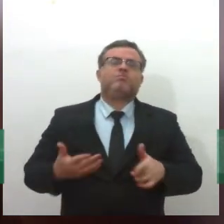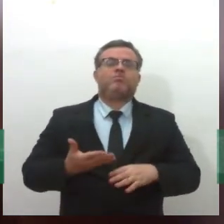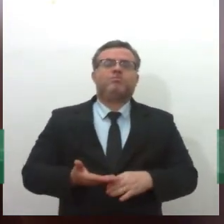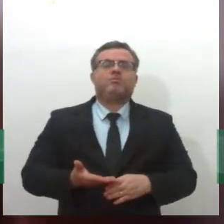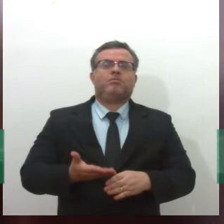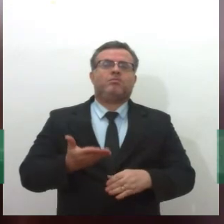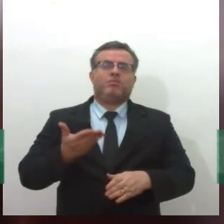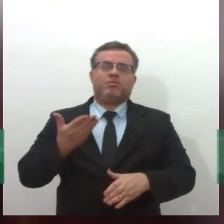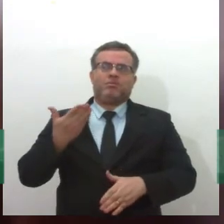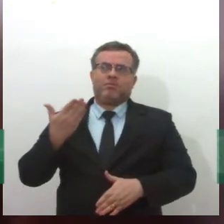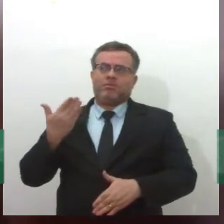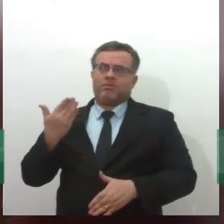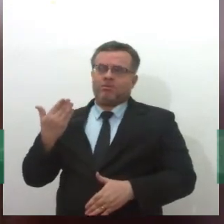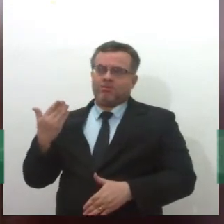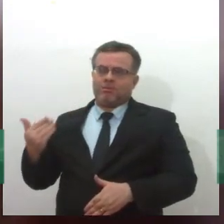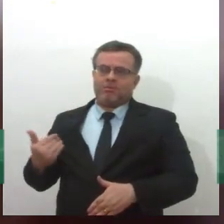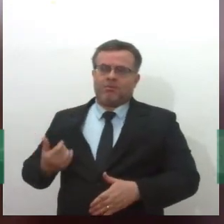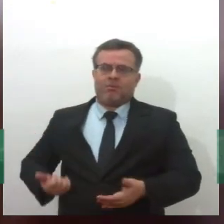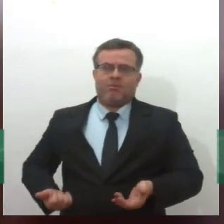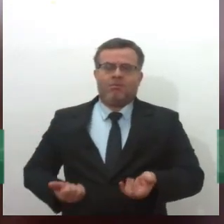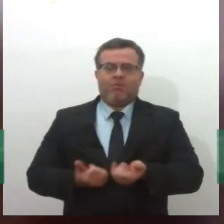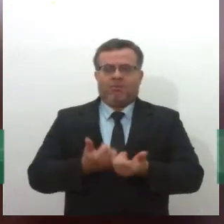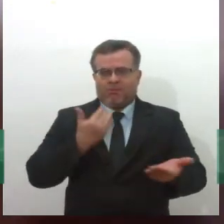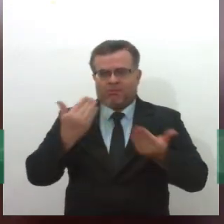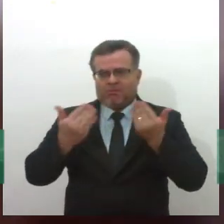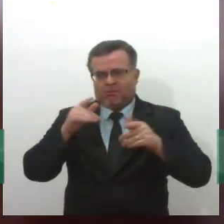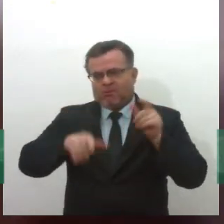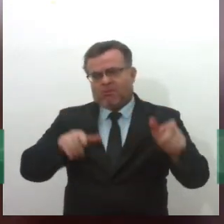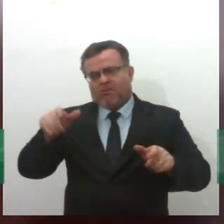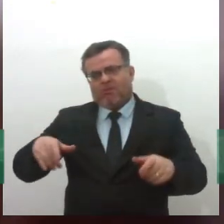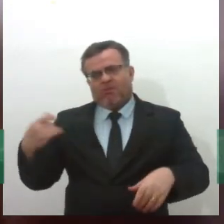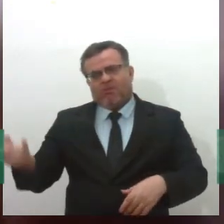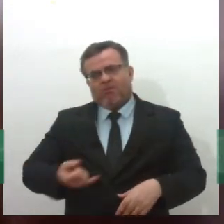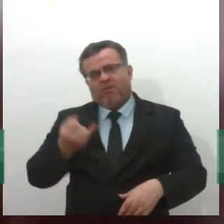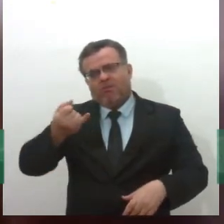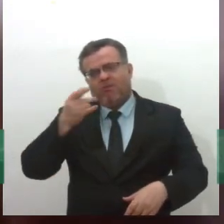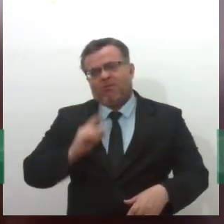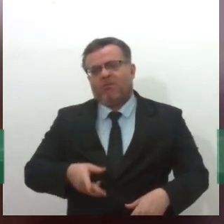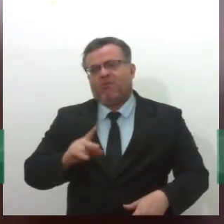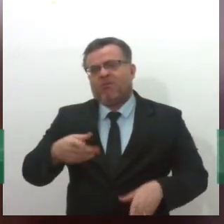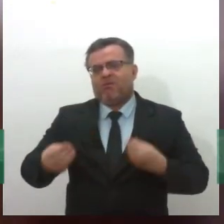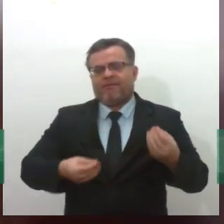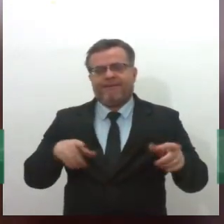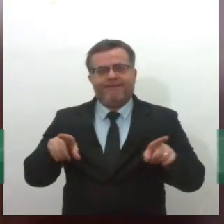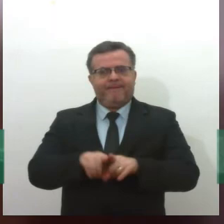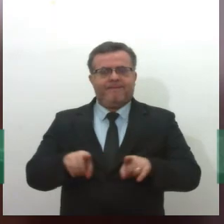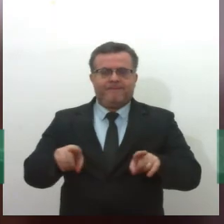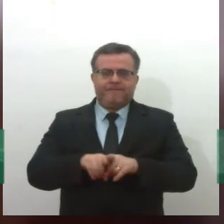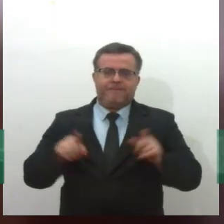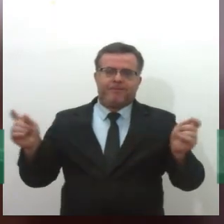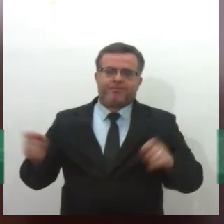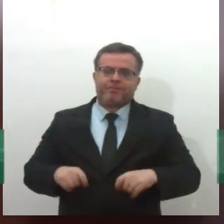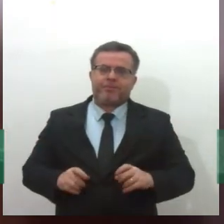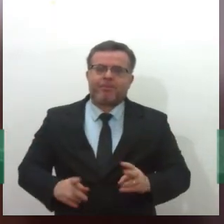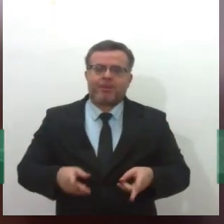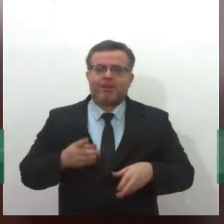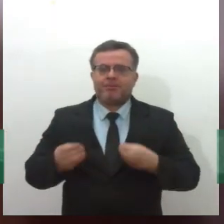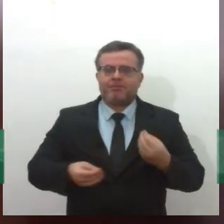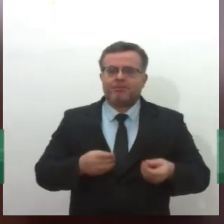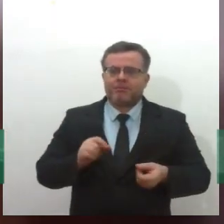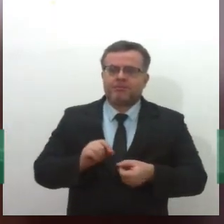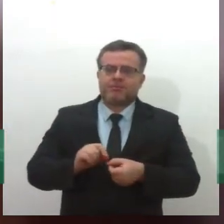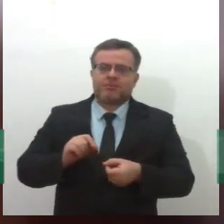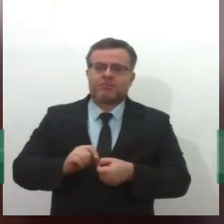apoio psicológico, de uma rede de apoio que é extremamente importante, como as regras eleitorais, como fazer